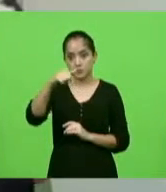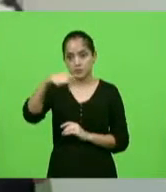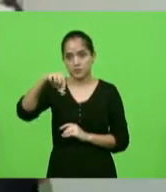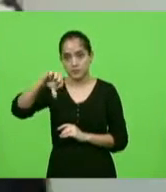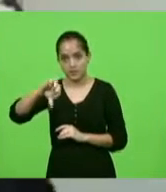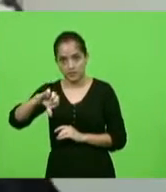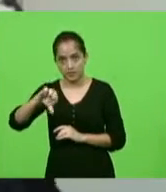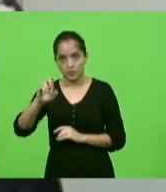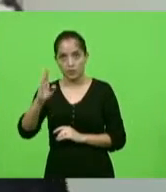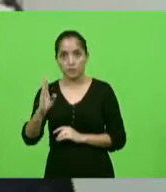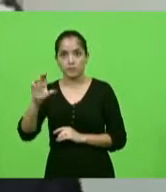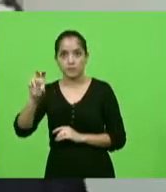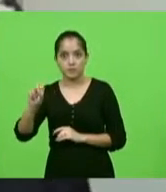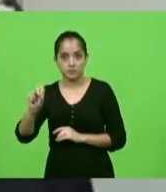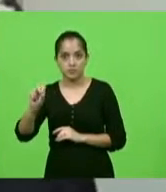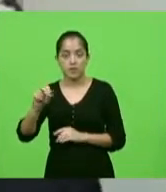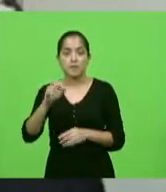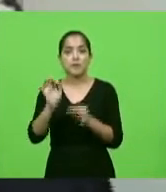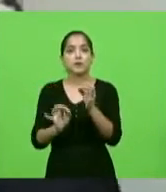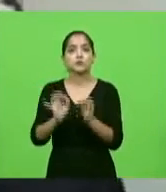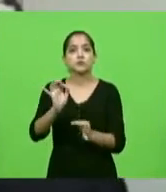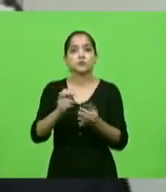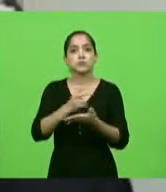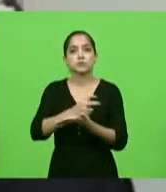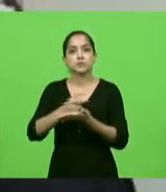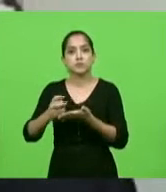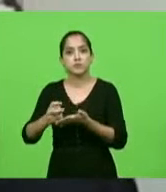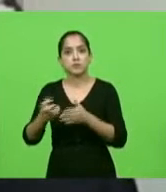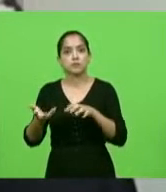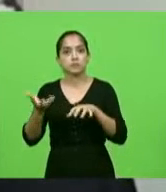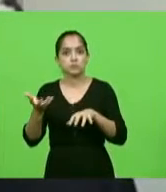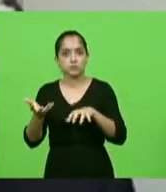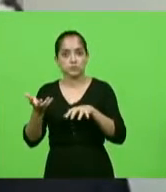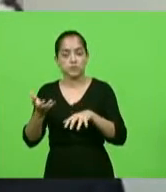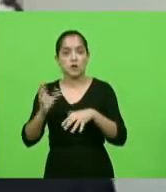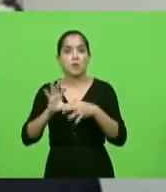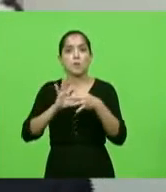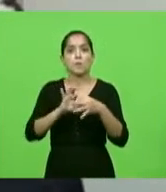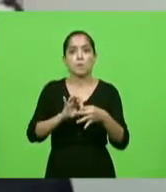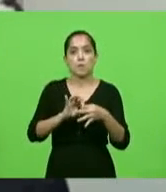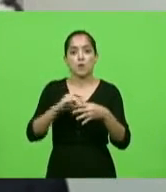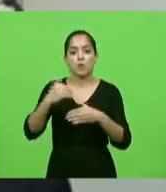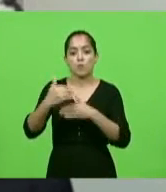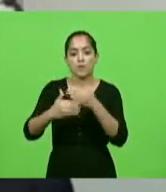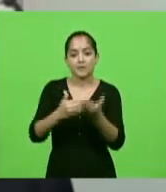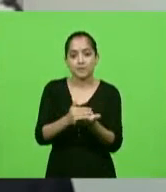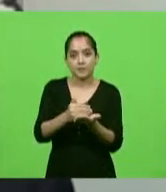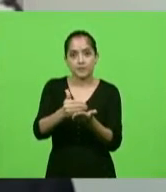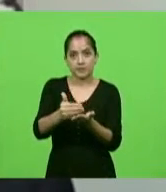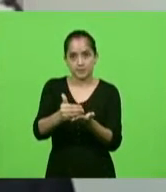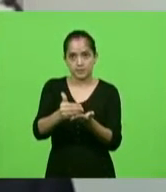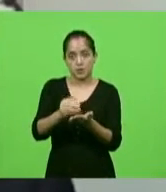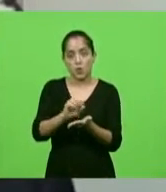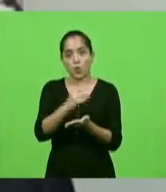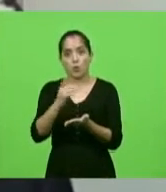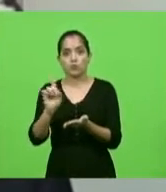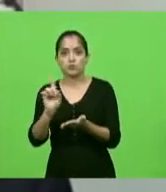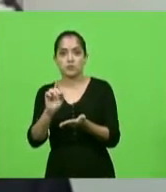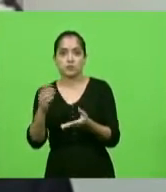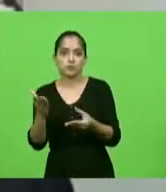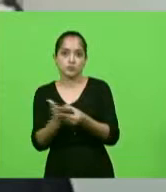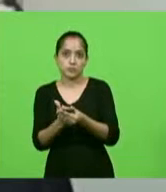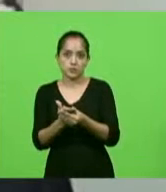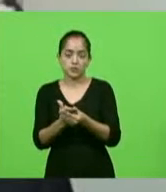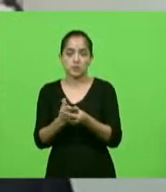10.079 para julgamento do impeachment pelo Senado, incorporando-se a ele uma etapa inicial de instauração ou não do